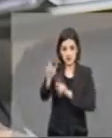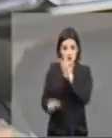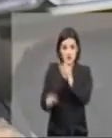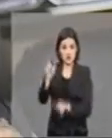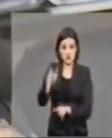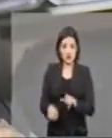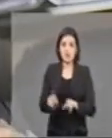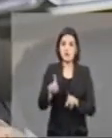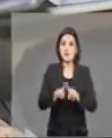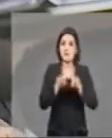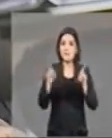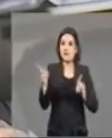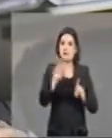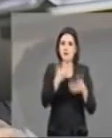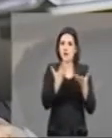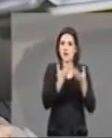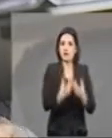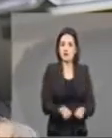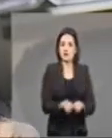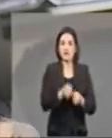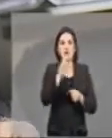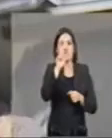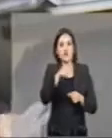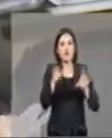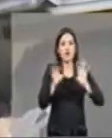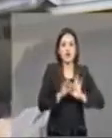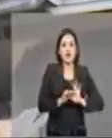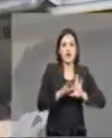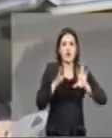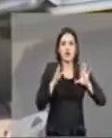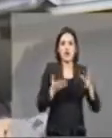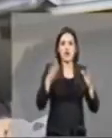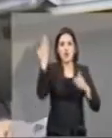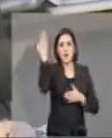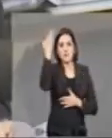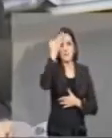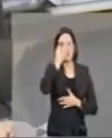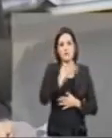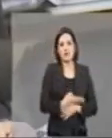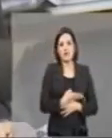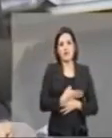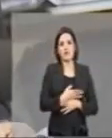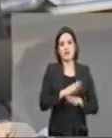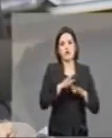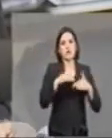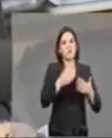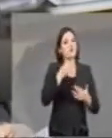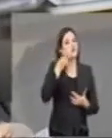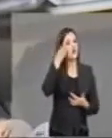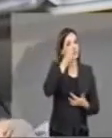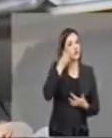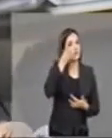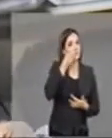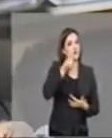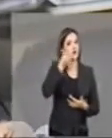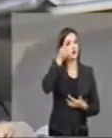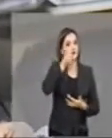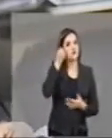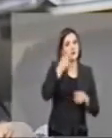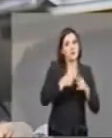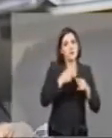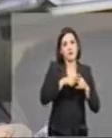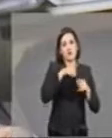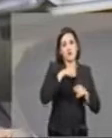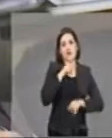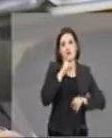a licitude dessa busca, apreensão e da prova em relação àqueles parlamentares que têm reserva de jurisdição. Então,